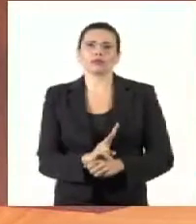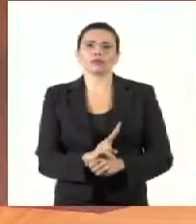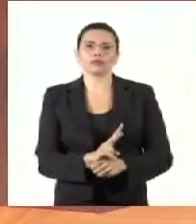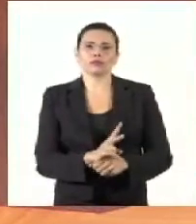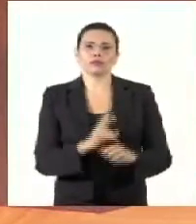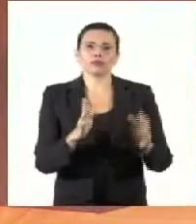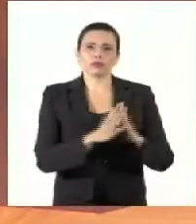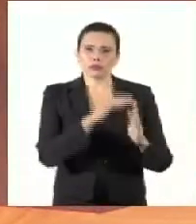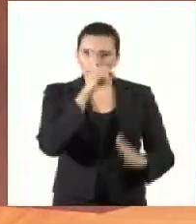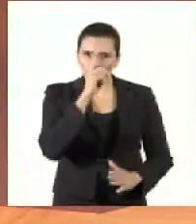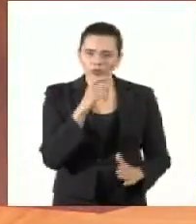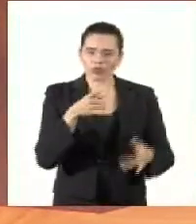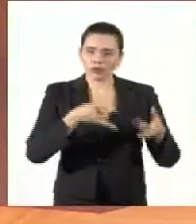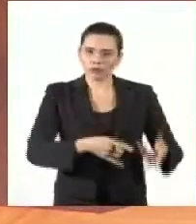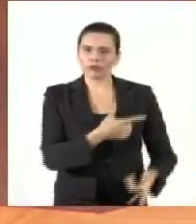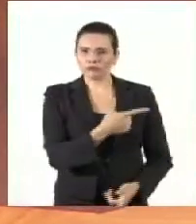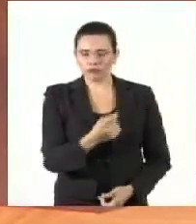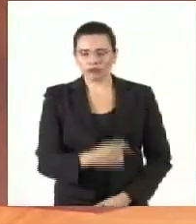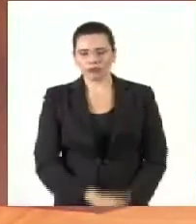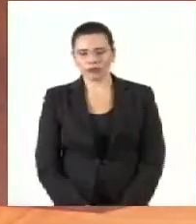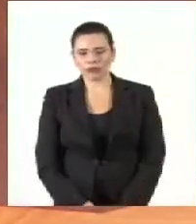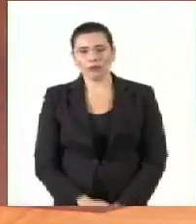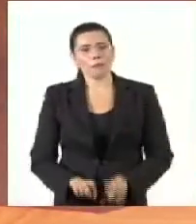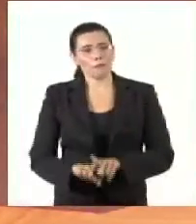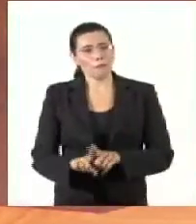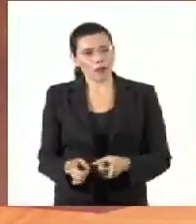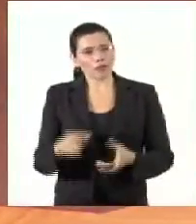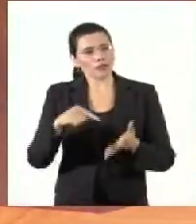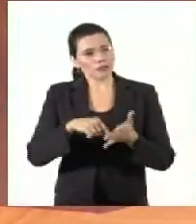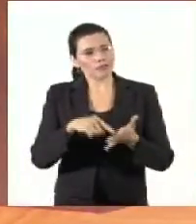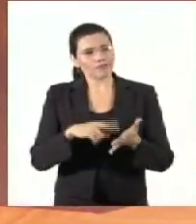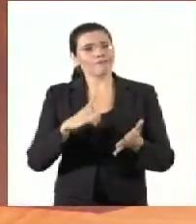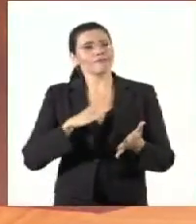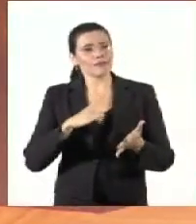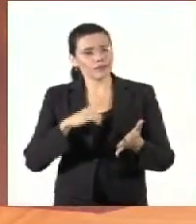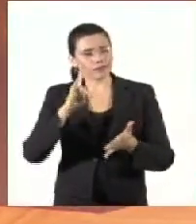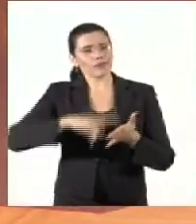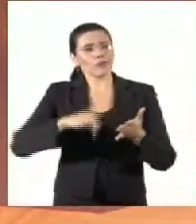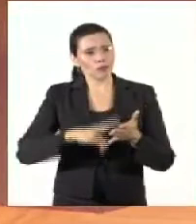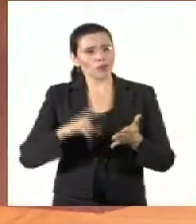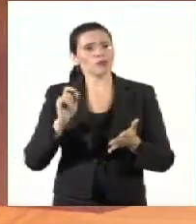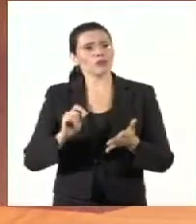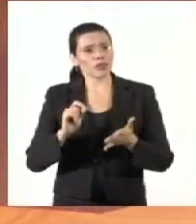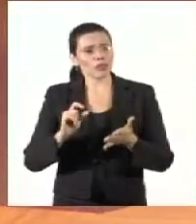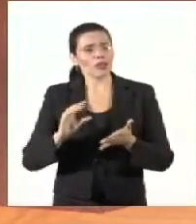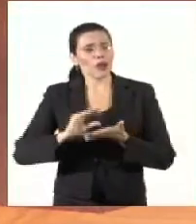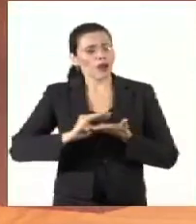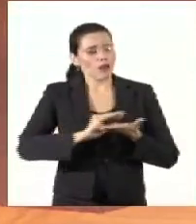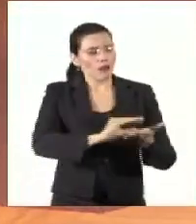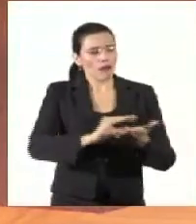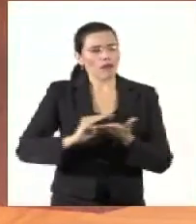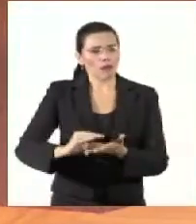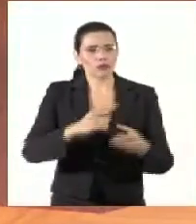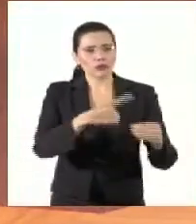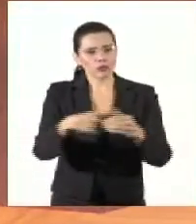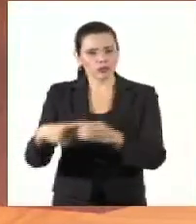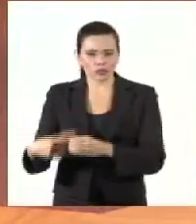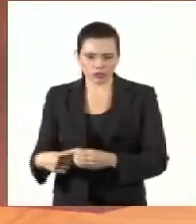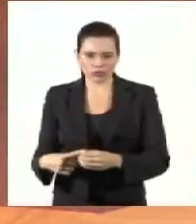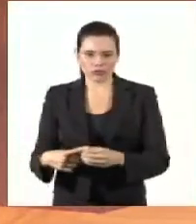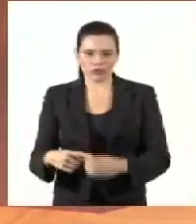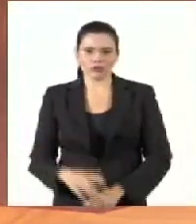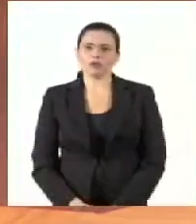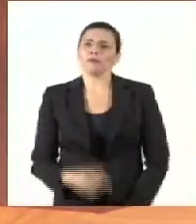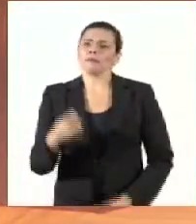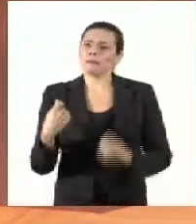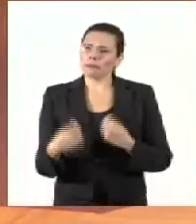cidade deve sim ter o seu pronto atendimento 24 horas. Deve sim ter uma maternidade. Todo mundo acha